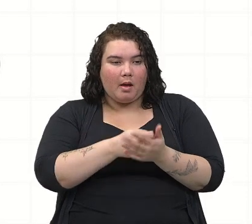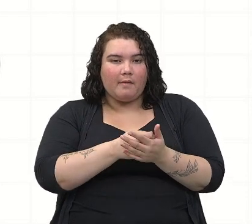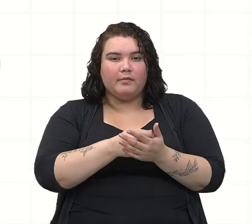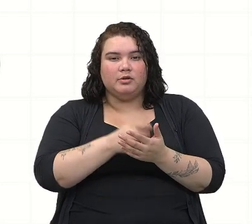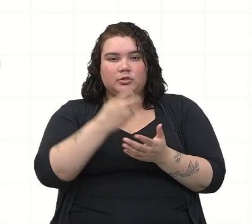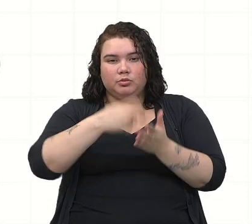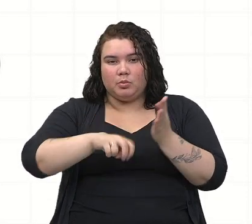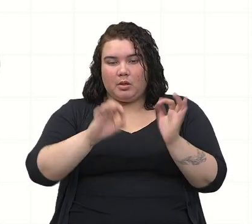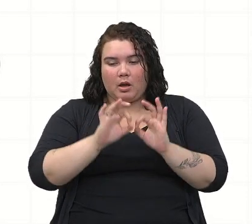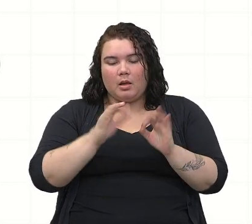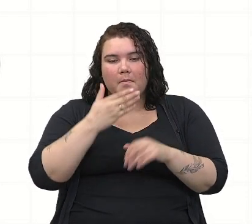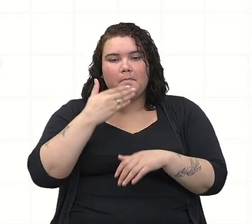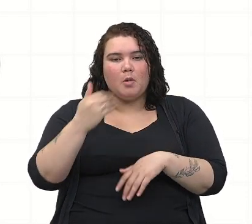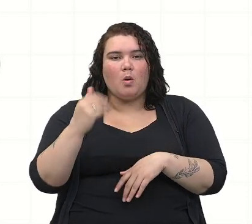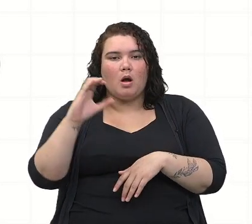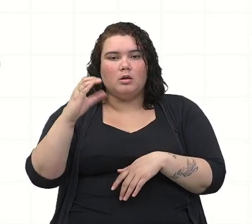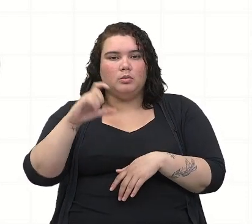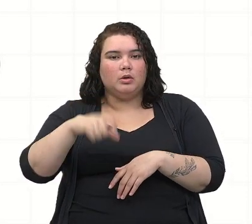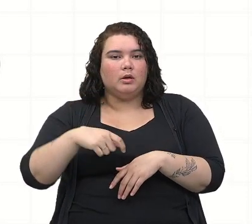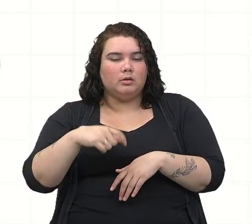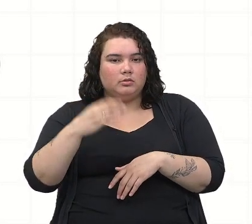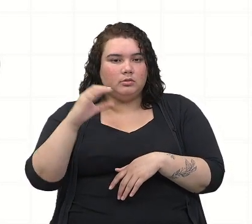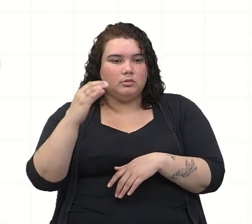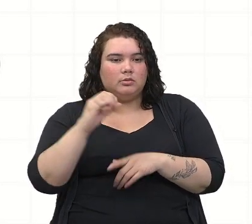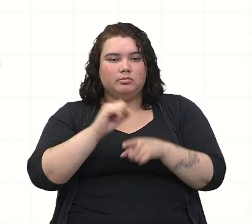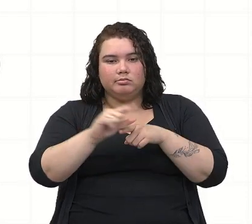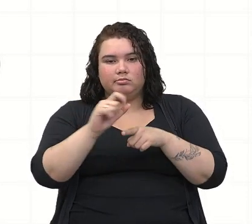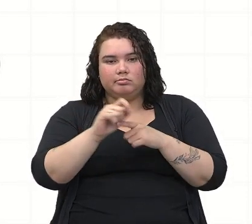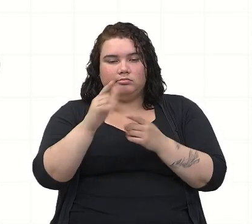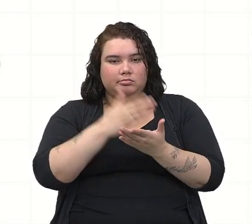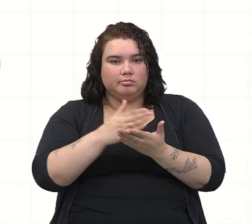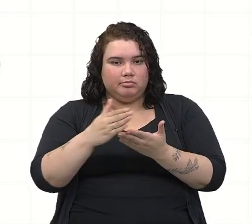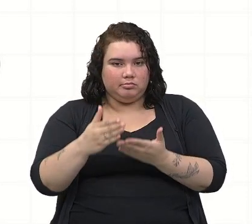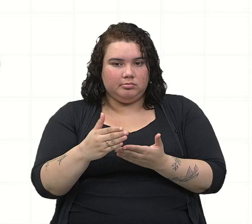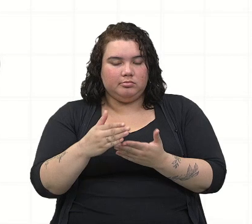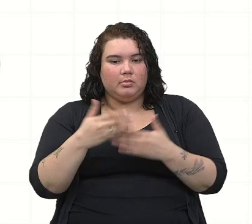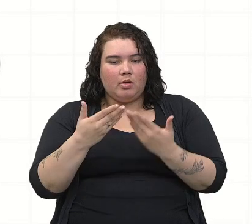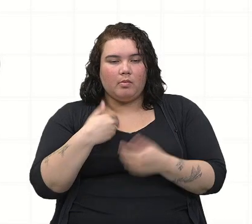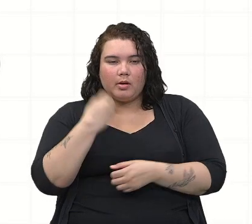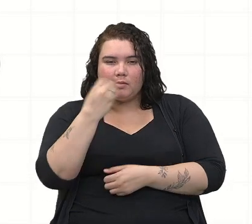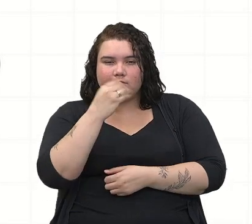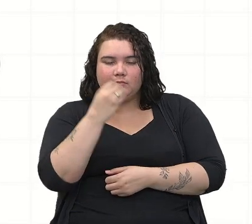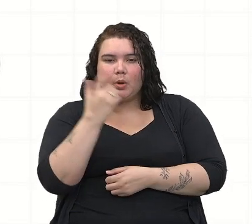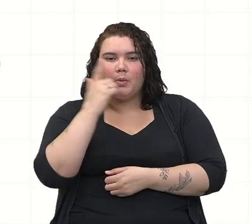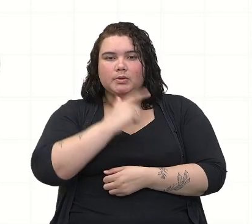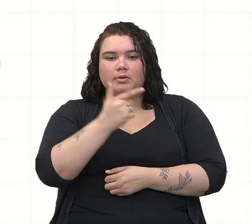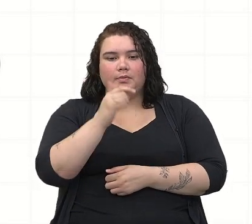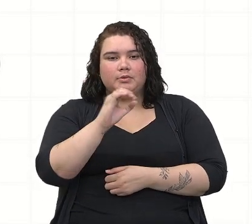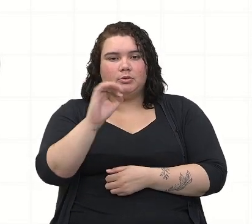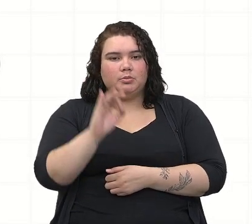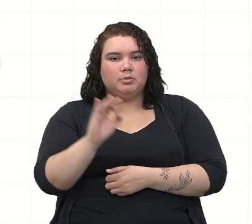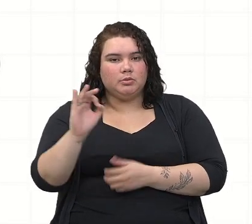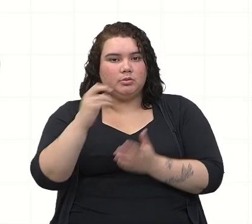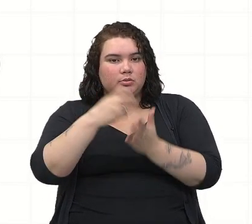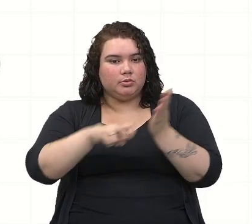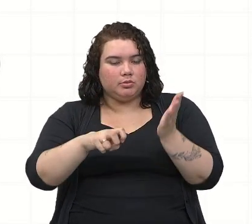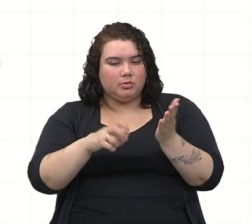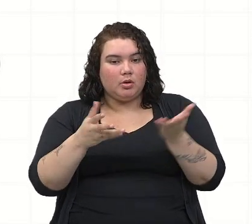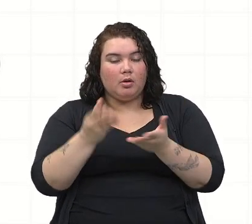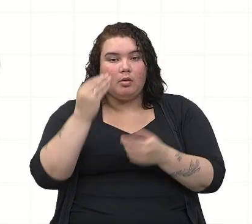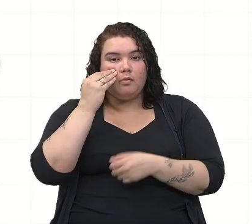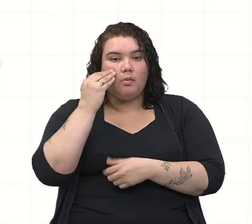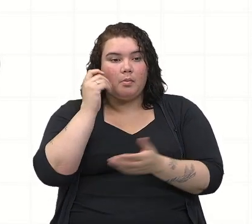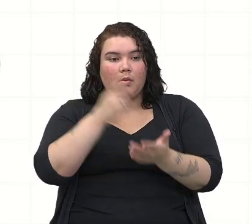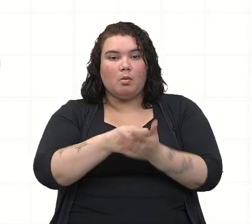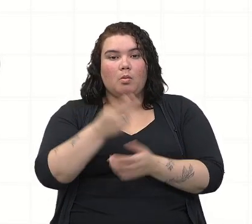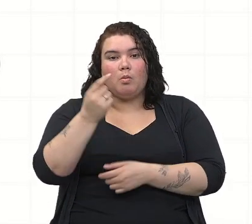desconto. Eu aqui, né, pichinchei e consegui meus 20% de desconto, que é um bom desconto, que nós vamos descobrir agora,